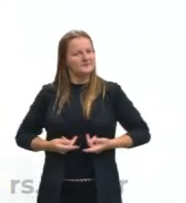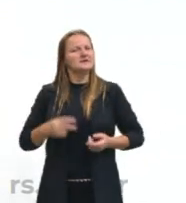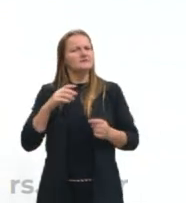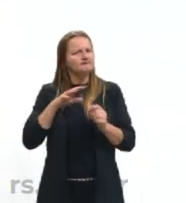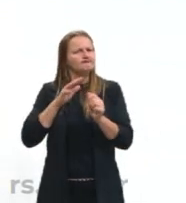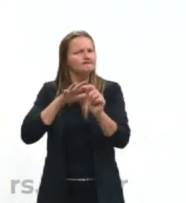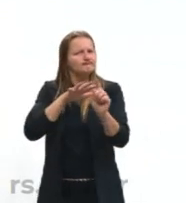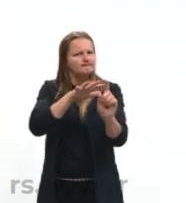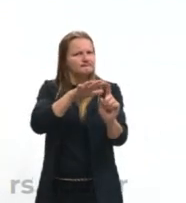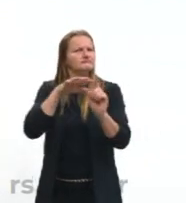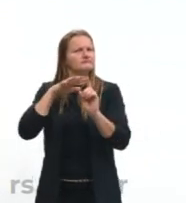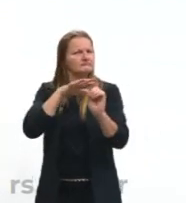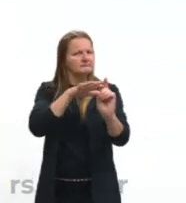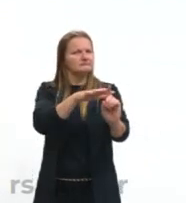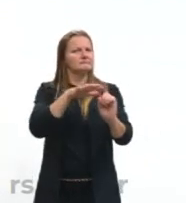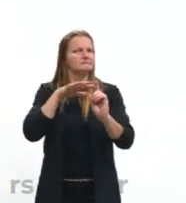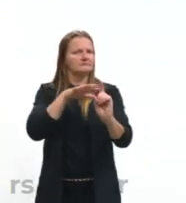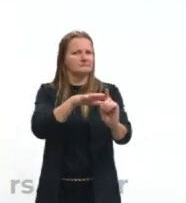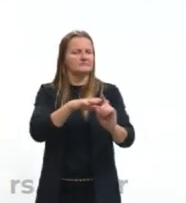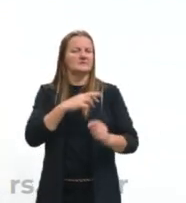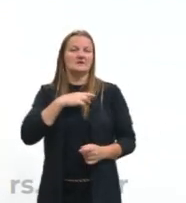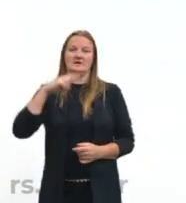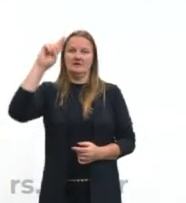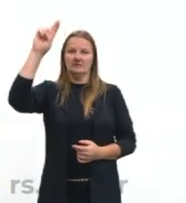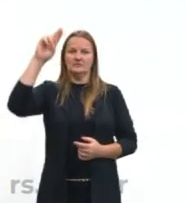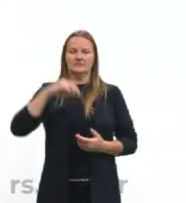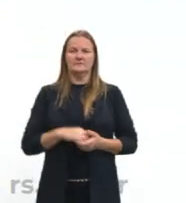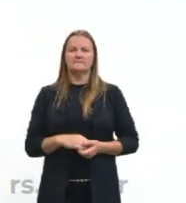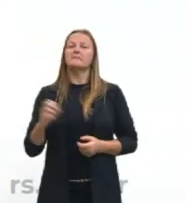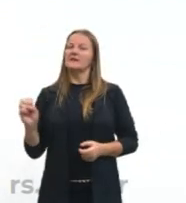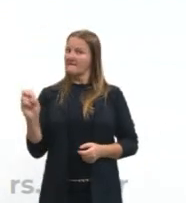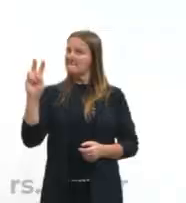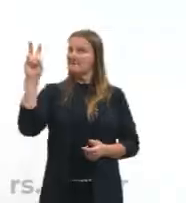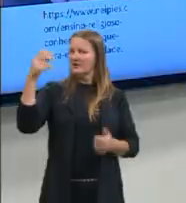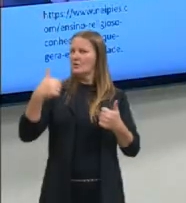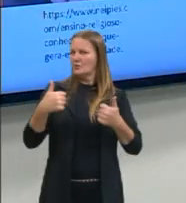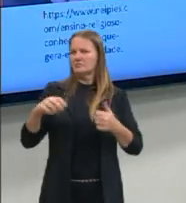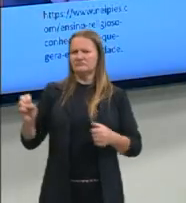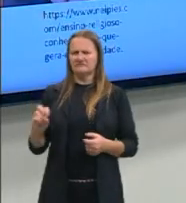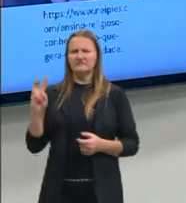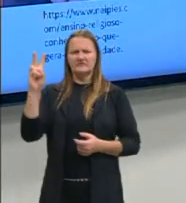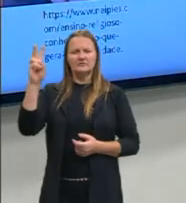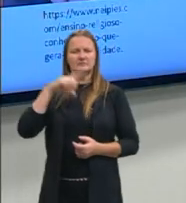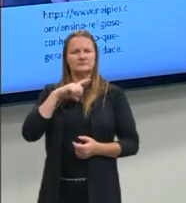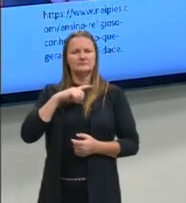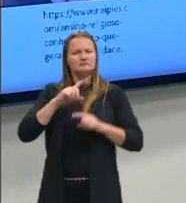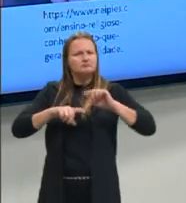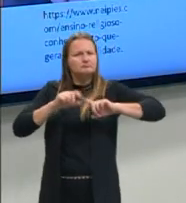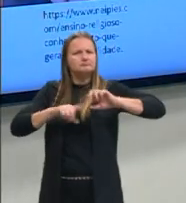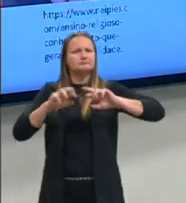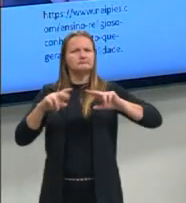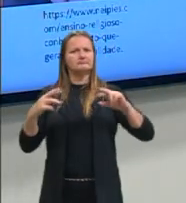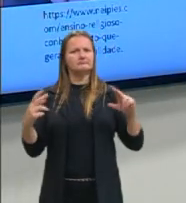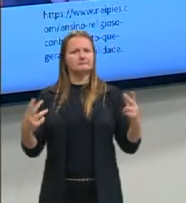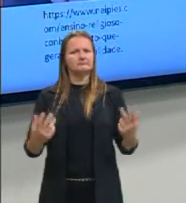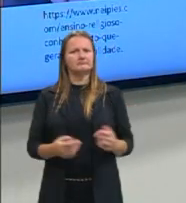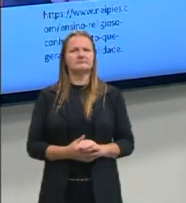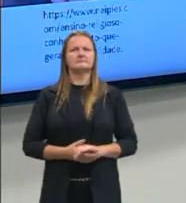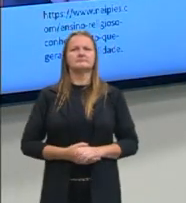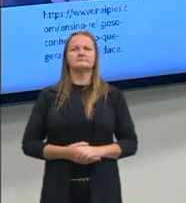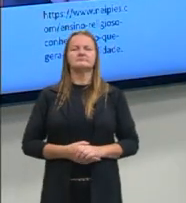seguem o conhecimento religioso né olha só ele é valorativo ele dá valor às coisas e a partir